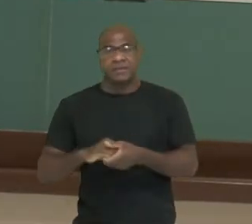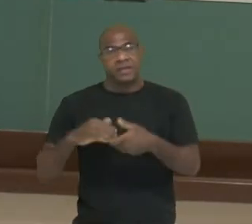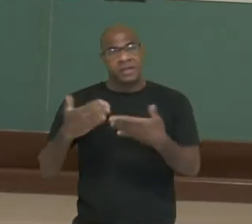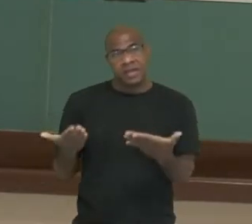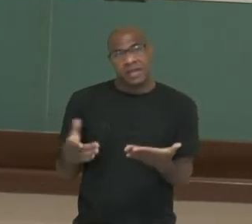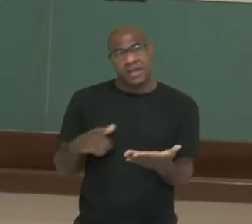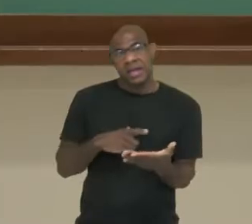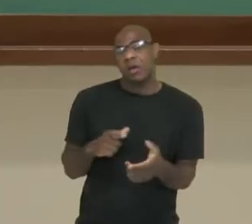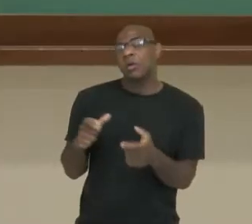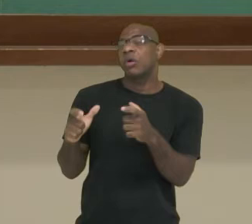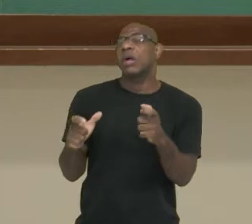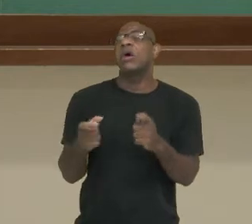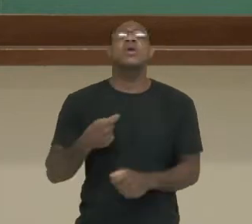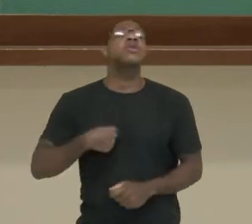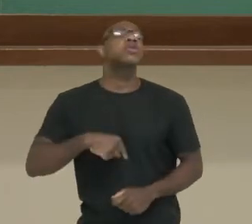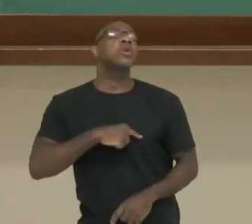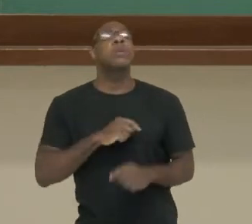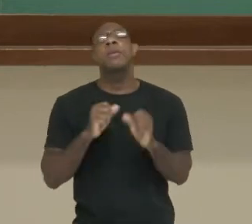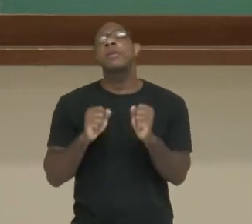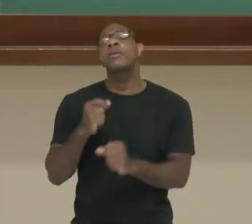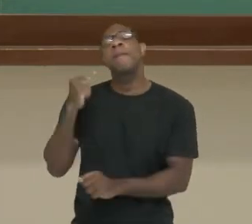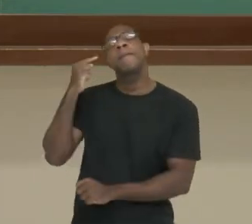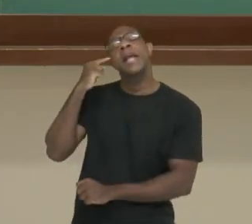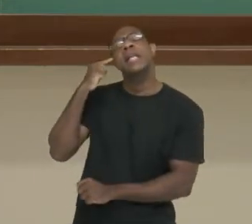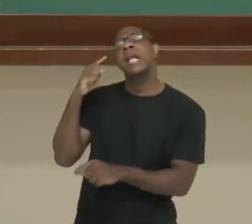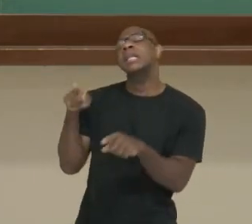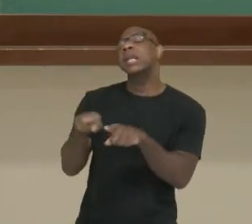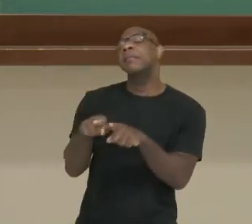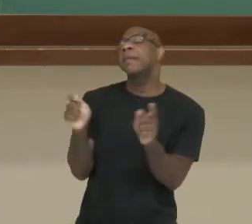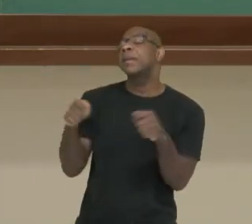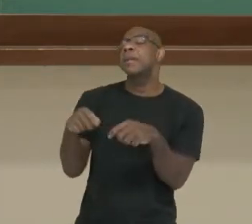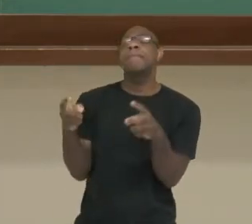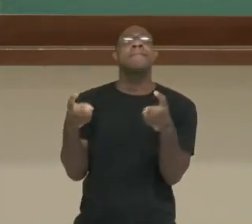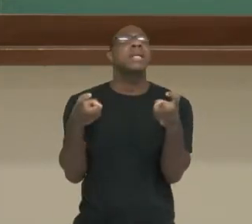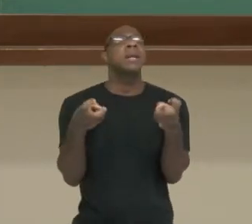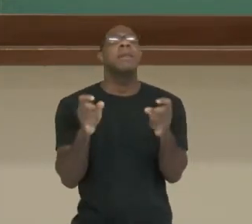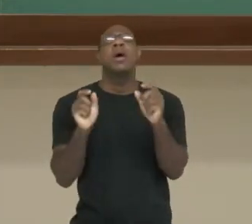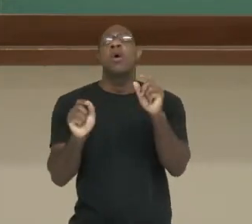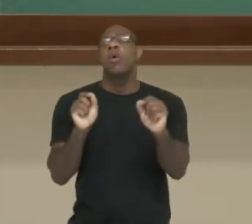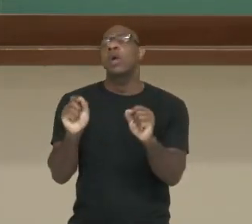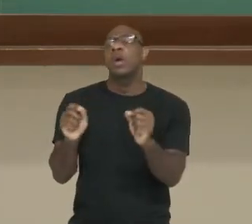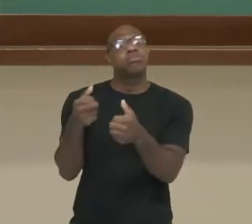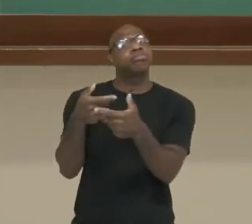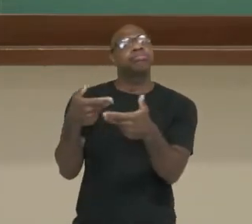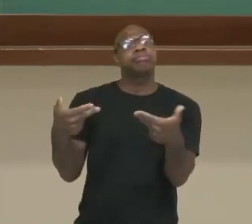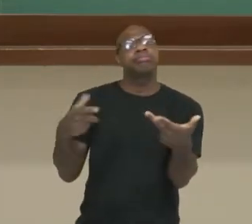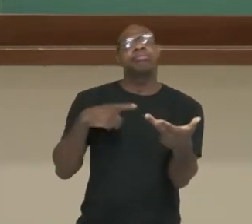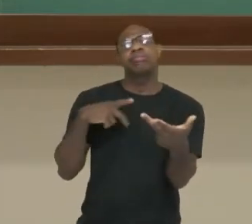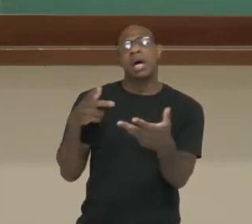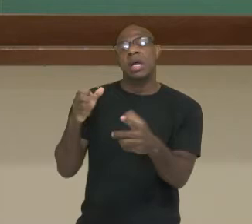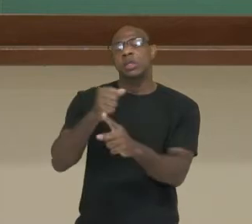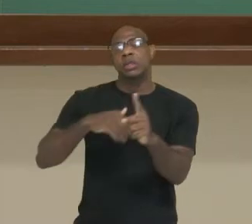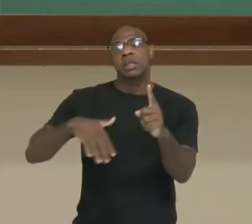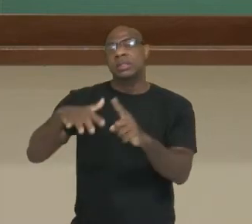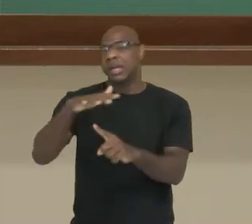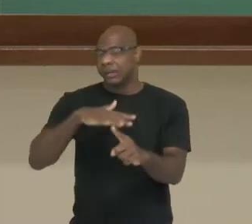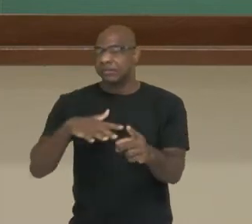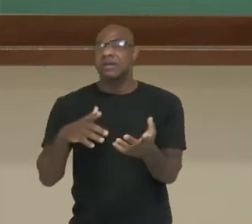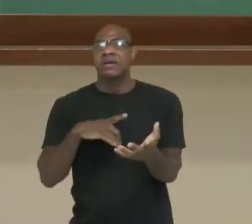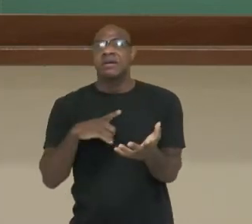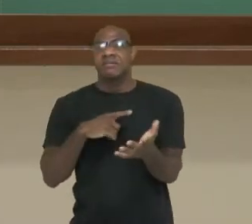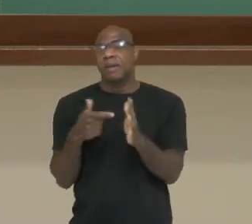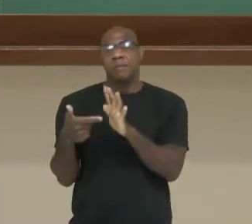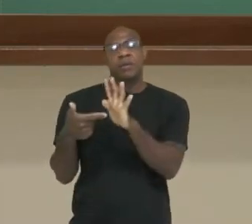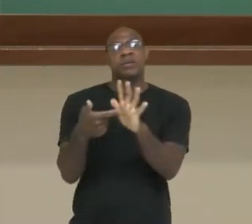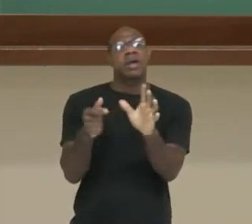local onde nós podemos pensar, analisar, nos perceber, perceber os outros, né? Perceber a sociedade. Então, vai trazer